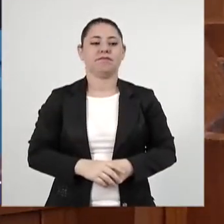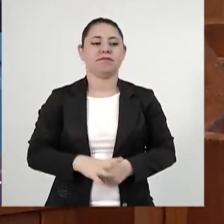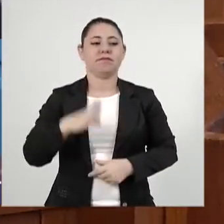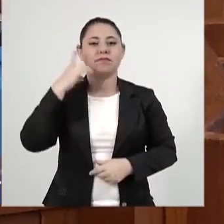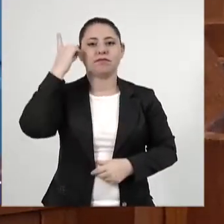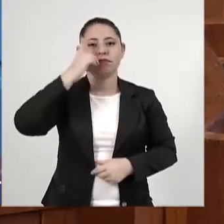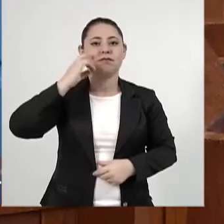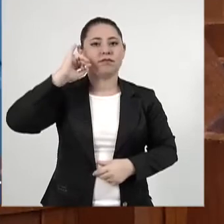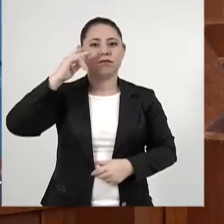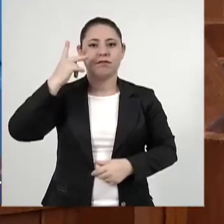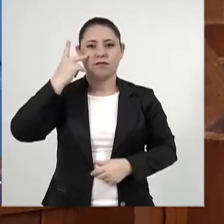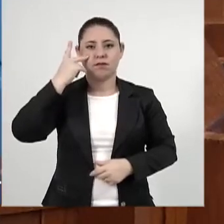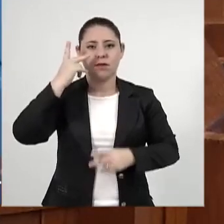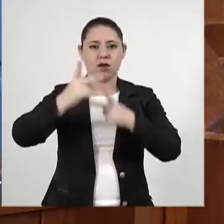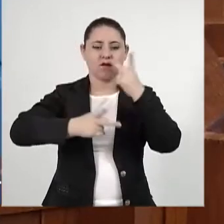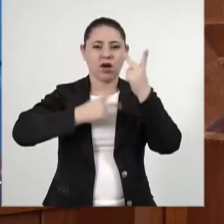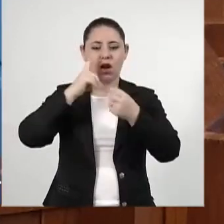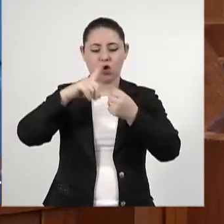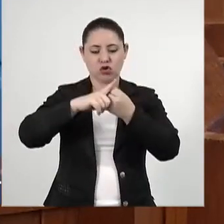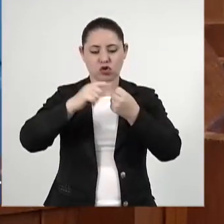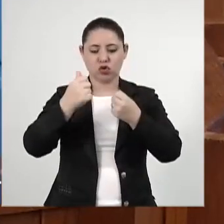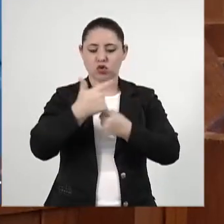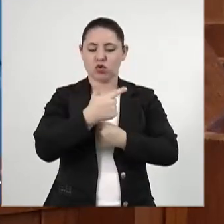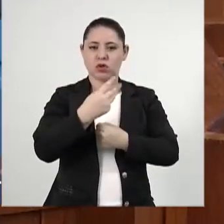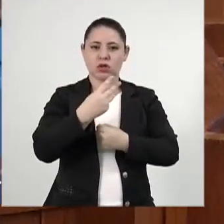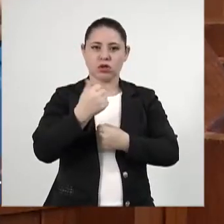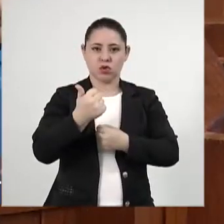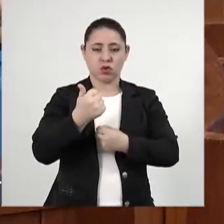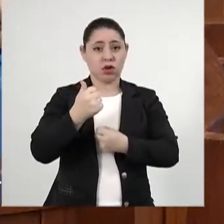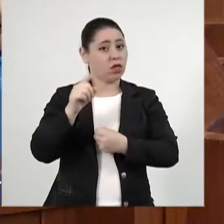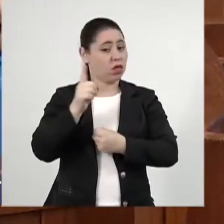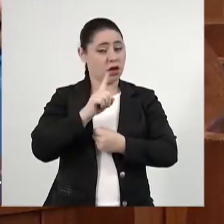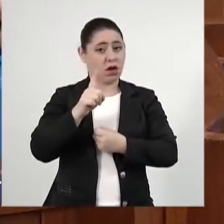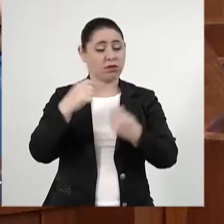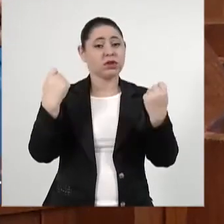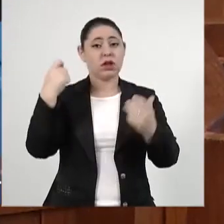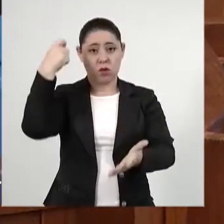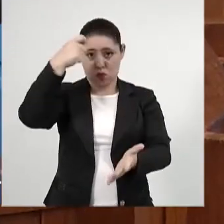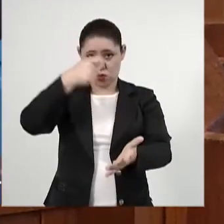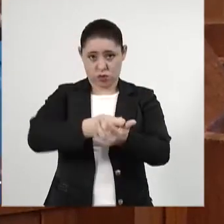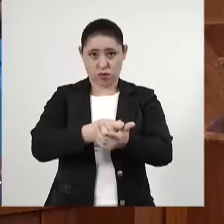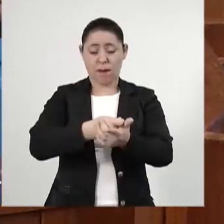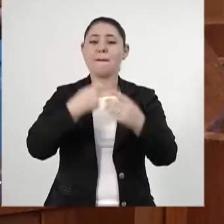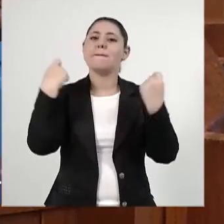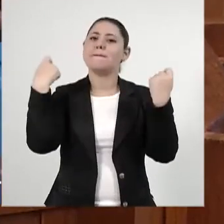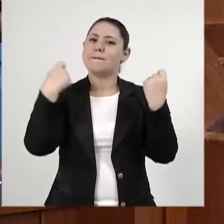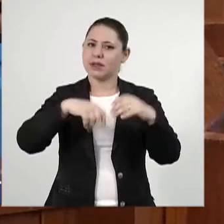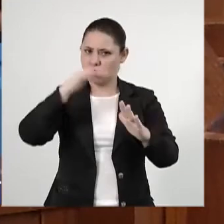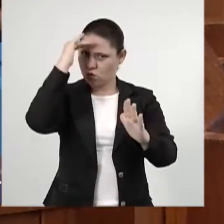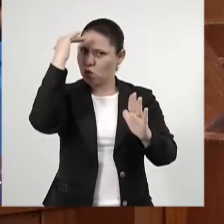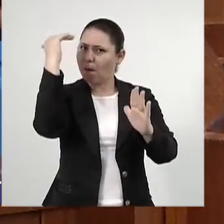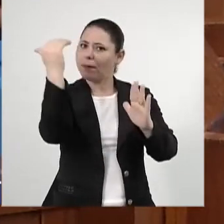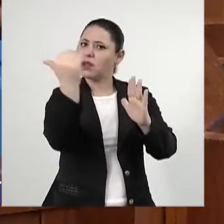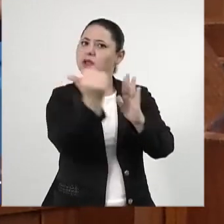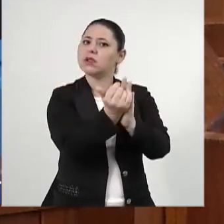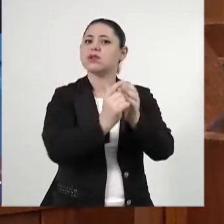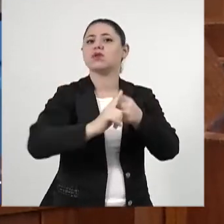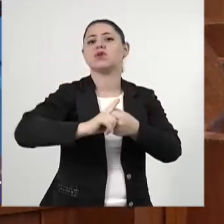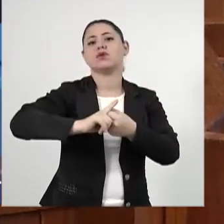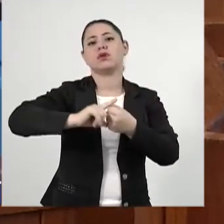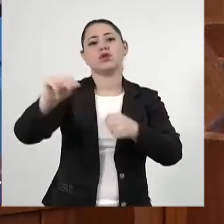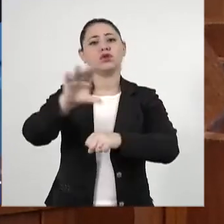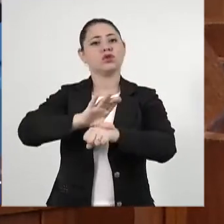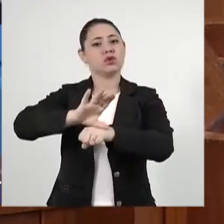Henrique falou de revogar o artigo 231, não, tem que cumprir o artigo 231. Não